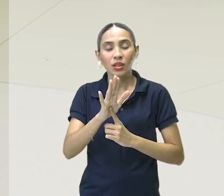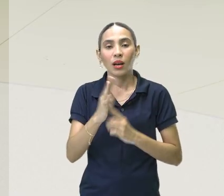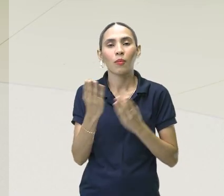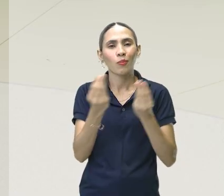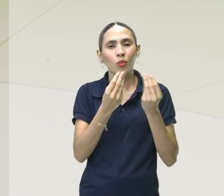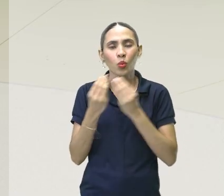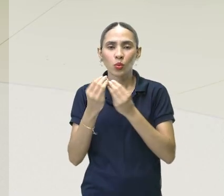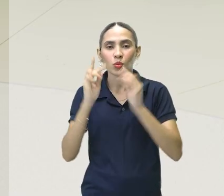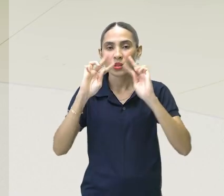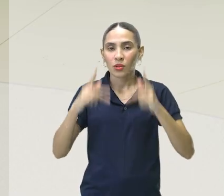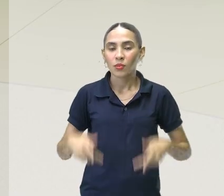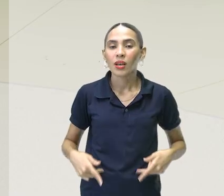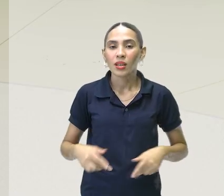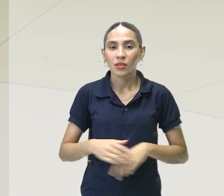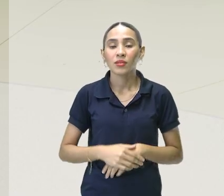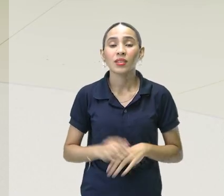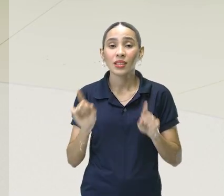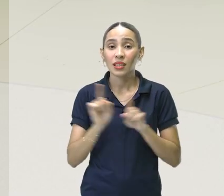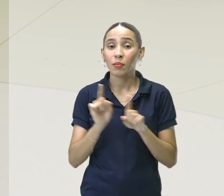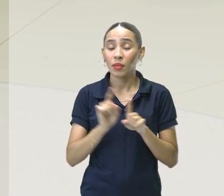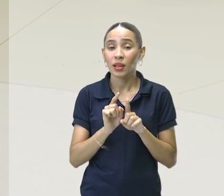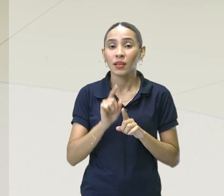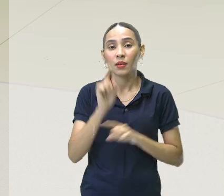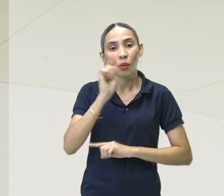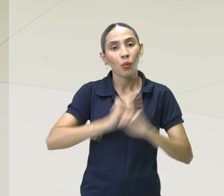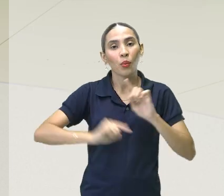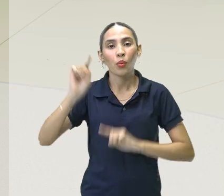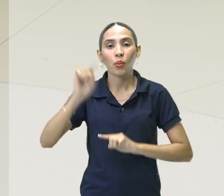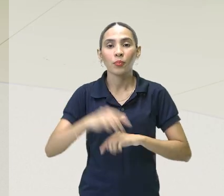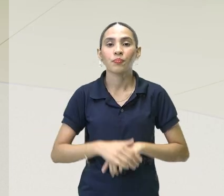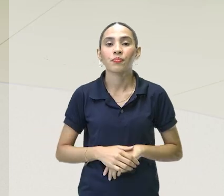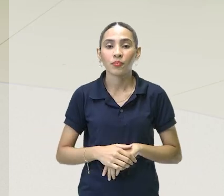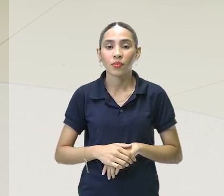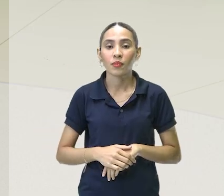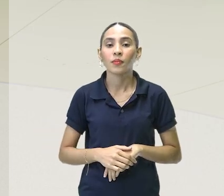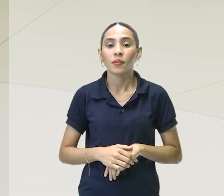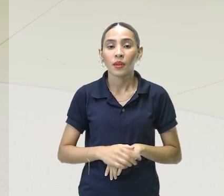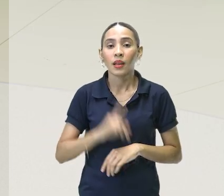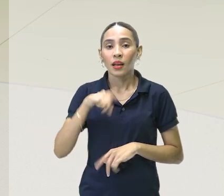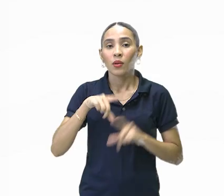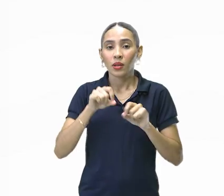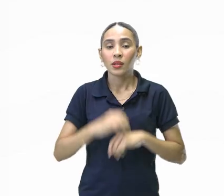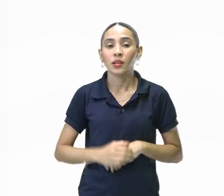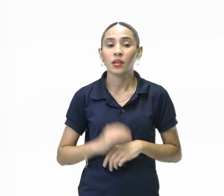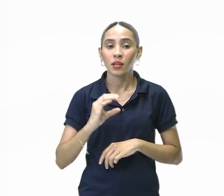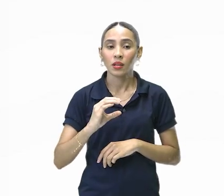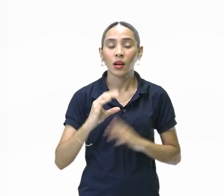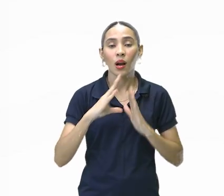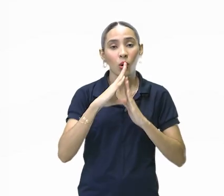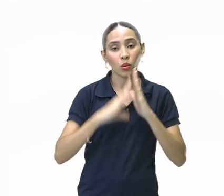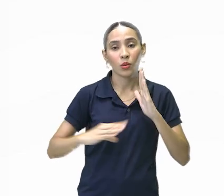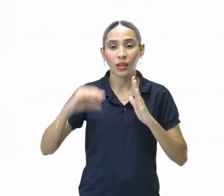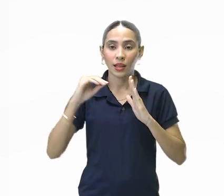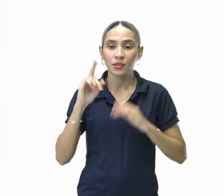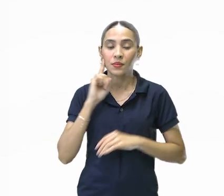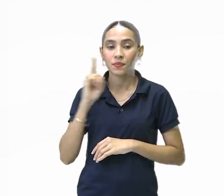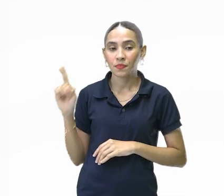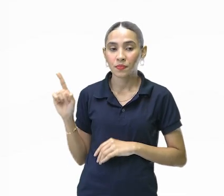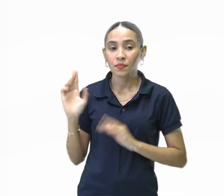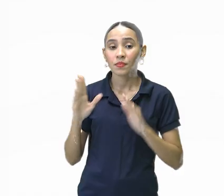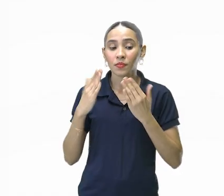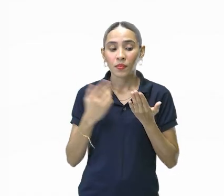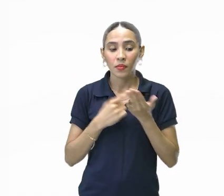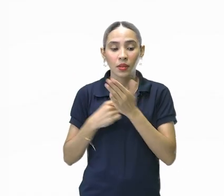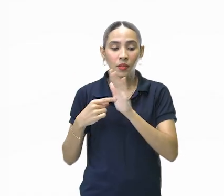né? Uma delas, uma técnica que veio aí para revolucionar a humanidade, é a clonagem. Então, trago